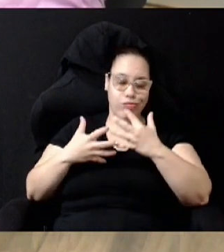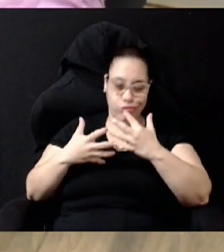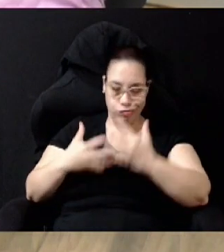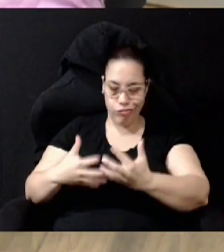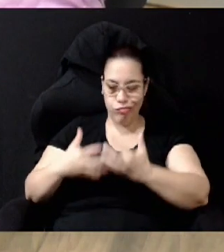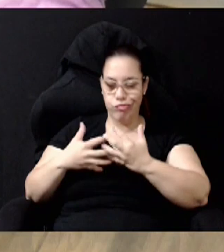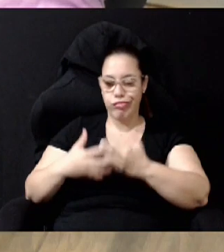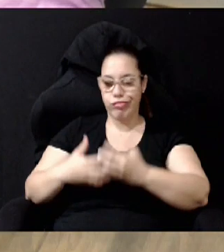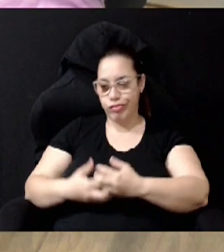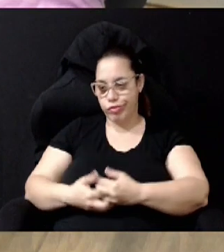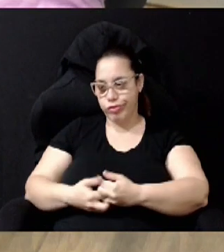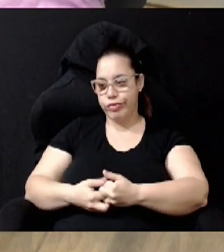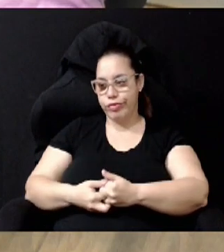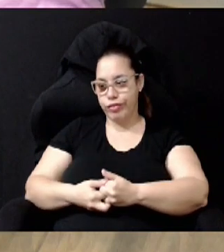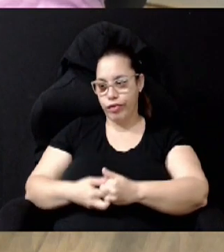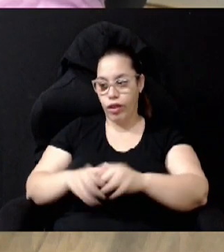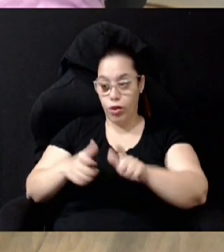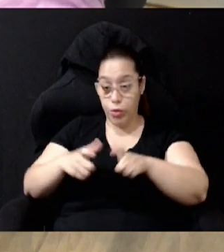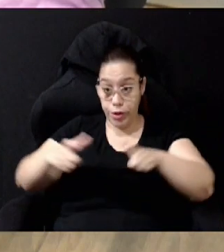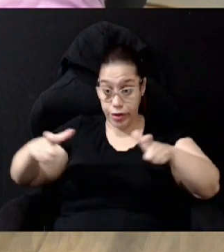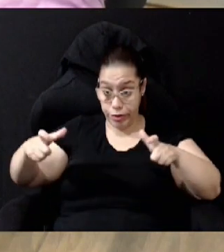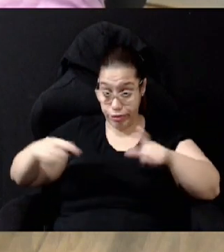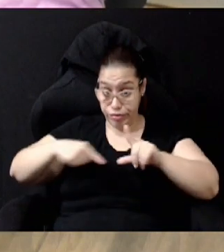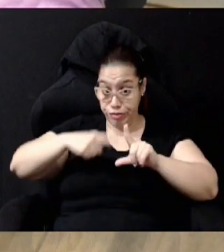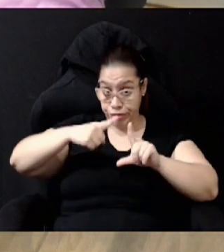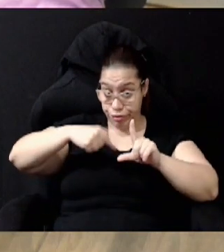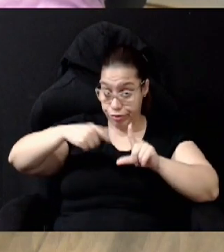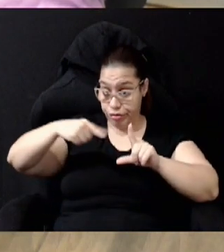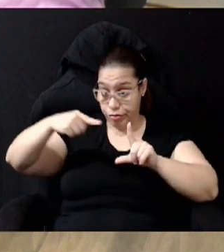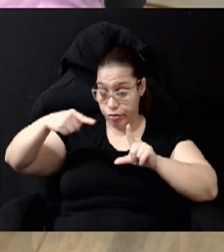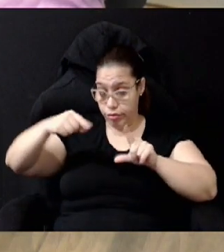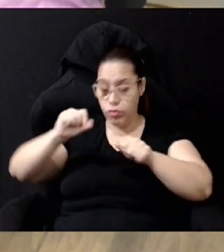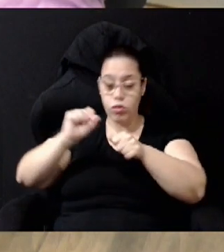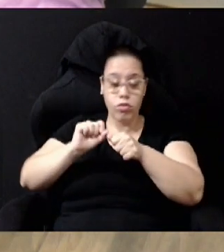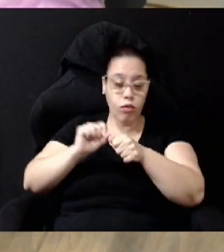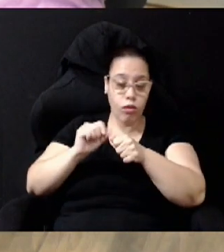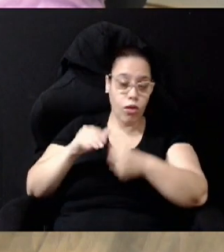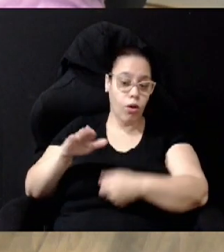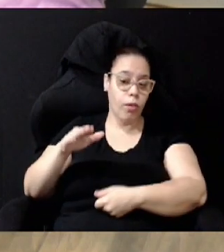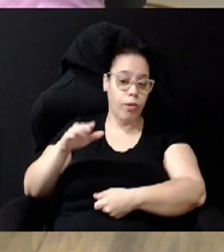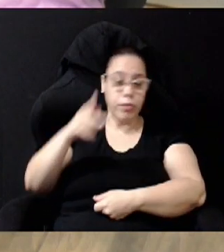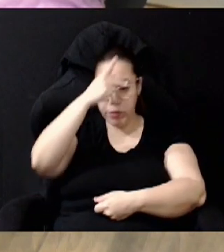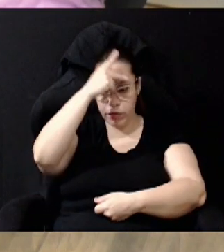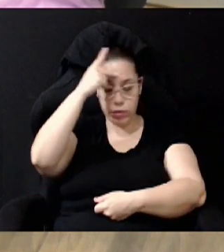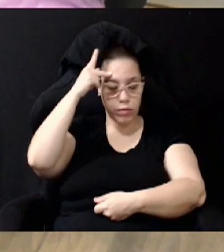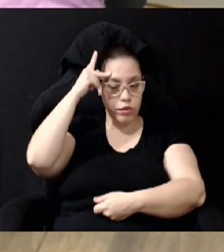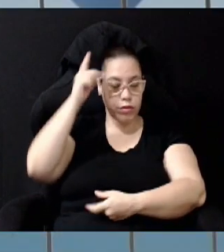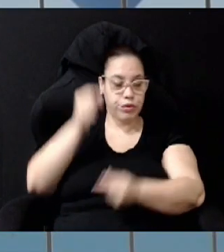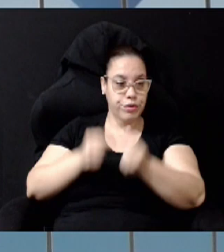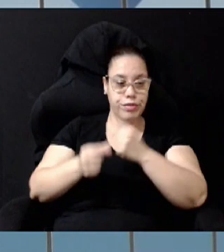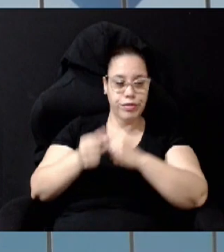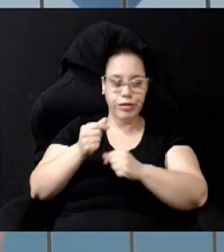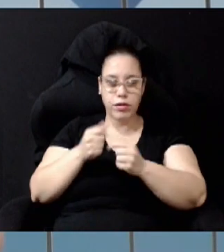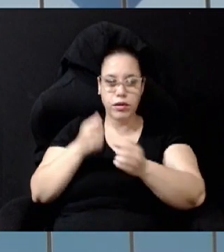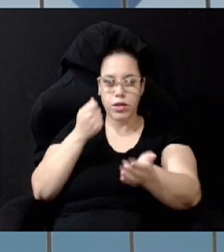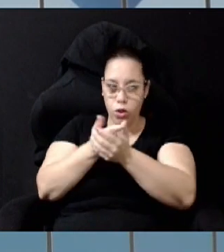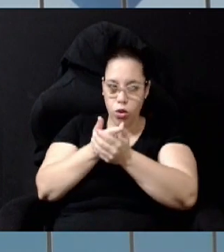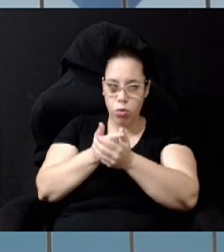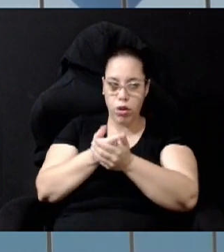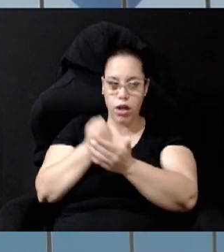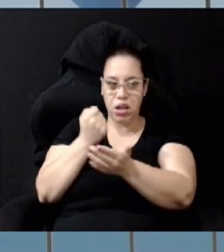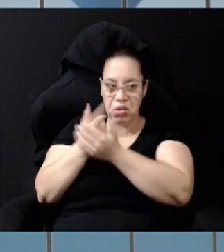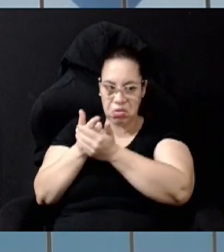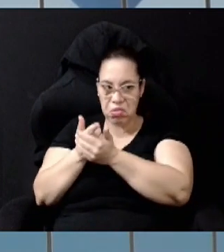você aumenta a escala, você faz com que mais pessoas tenham condições de comprar e